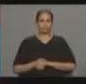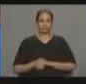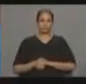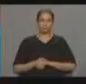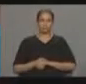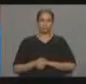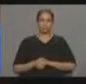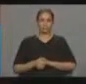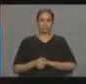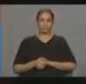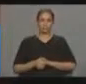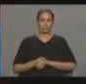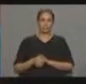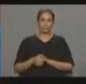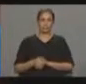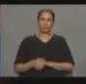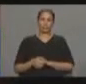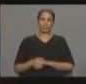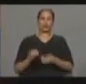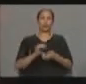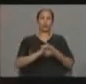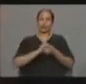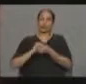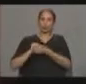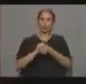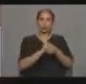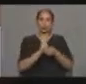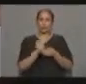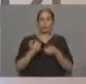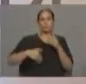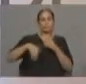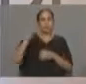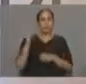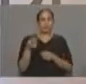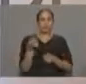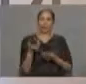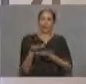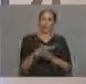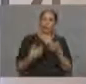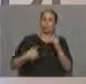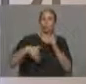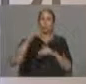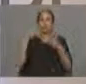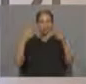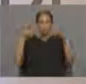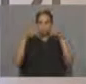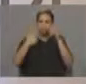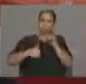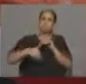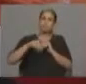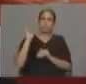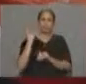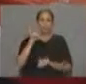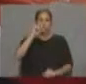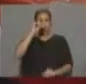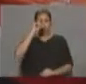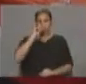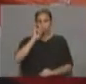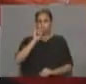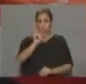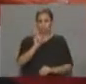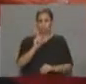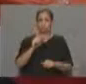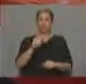desde logo mais solidariedade mais economia e mais liberdade para servir doar franquias